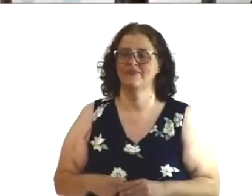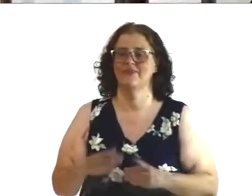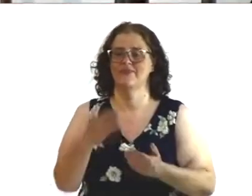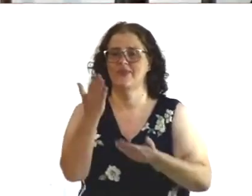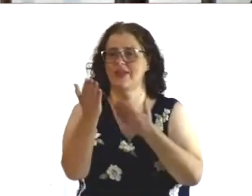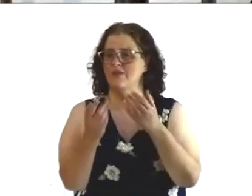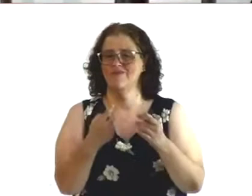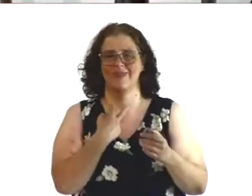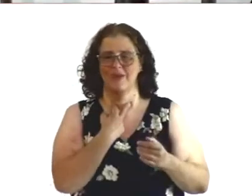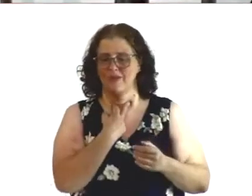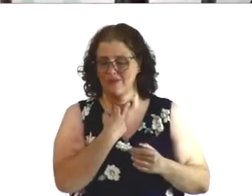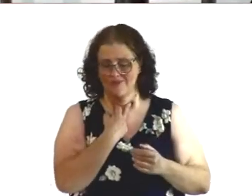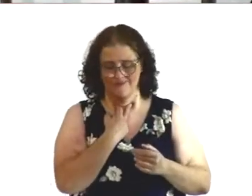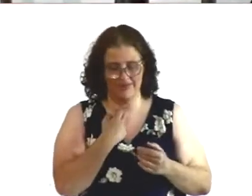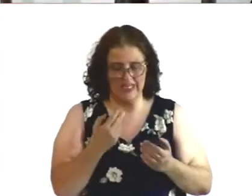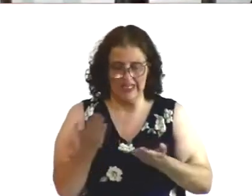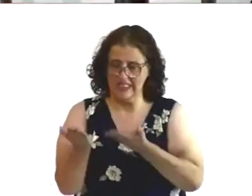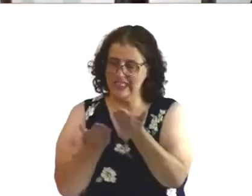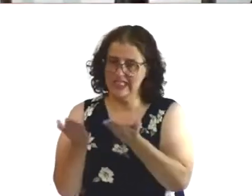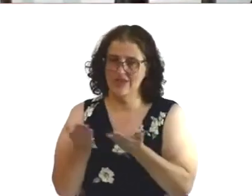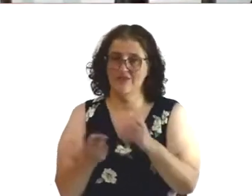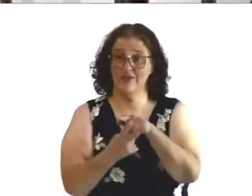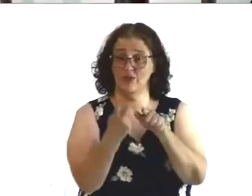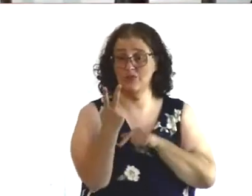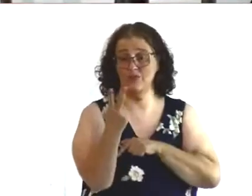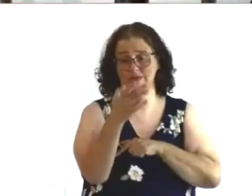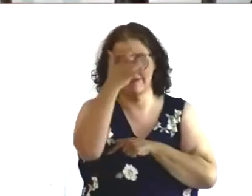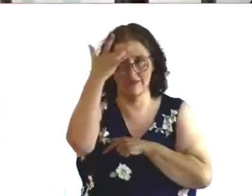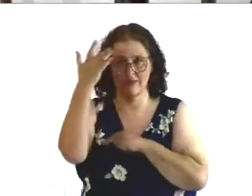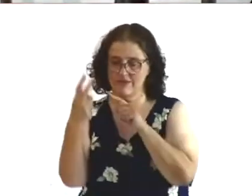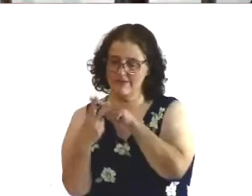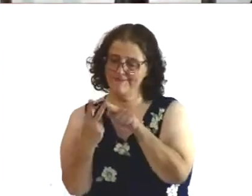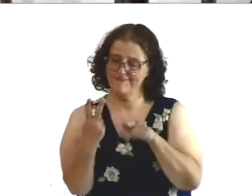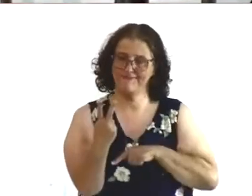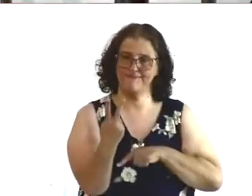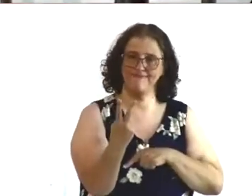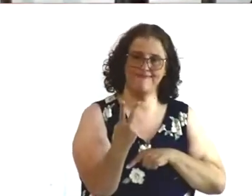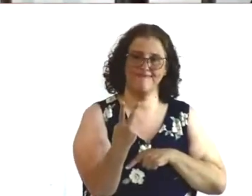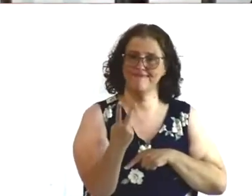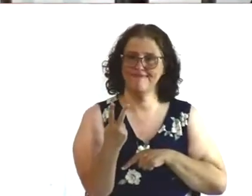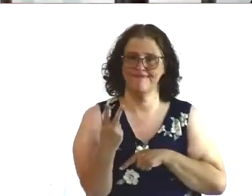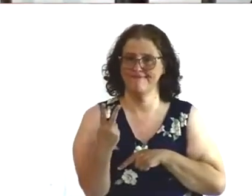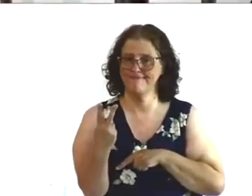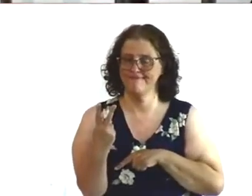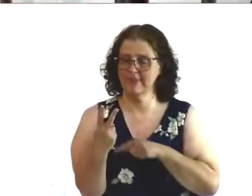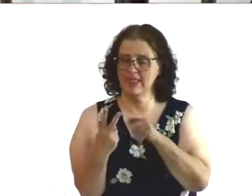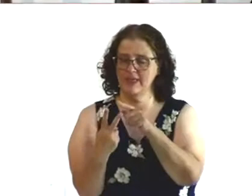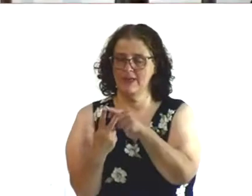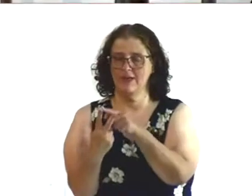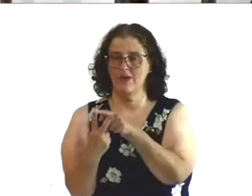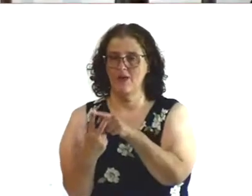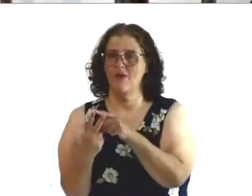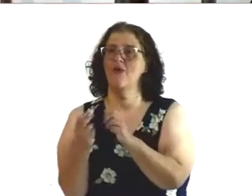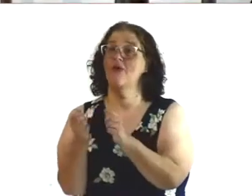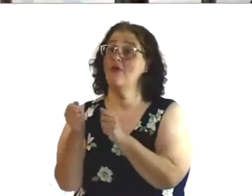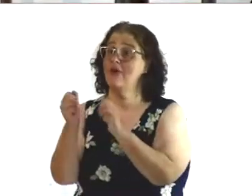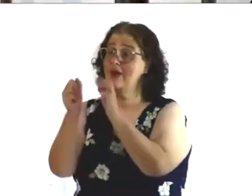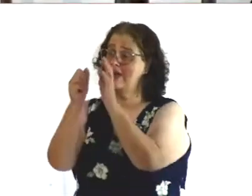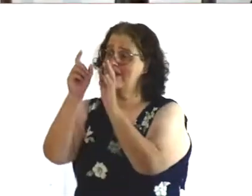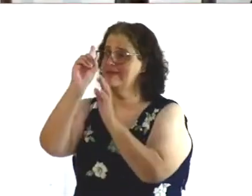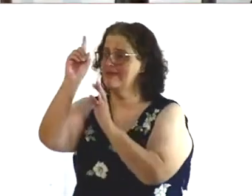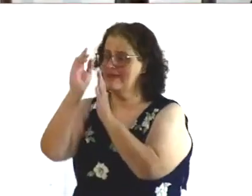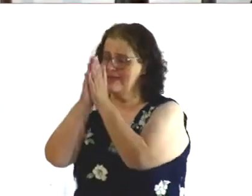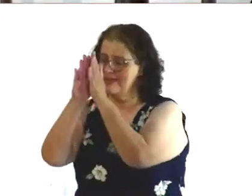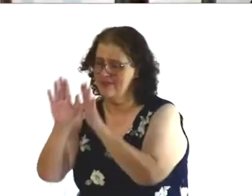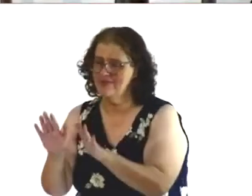senhores. Ou é ele, aquele que está entronizado, ou ele não aceita a adoração. Esse é o